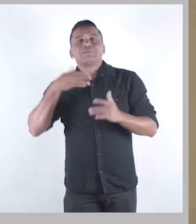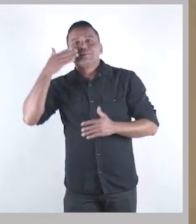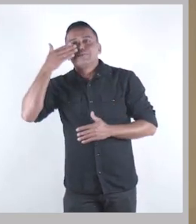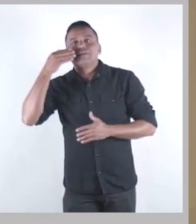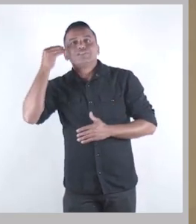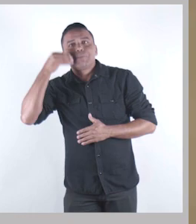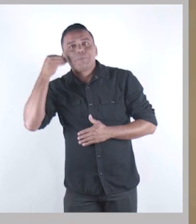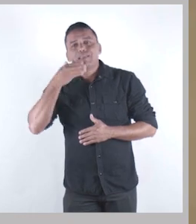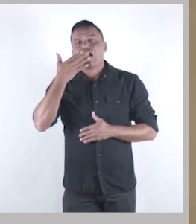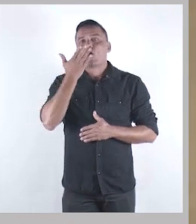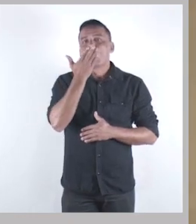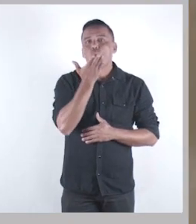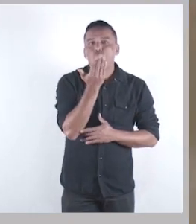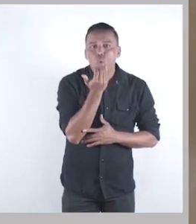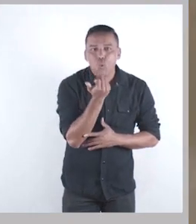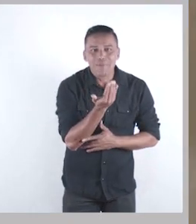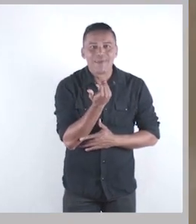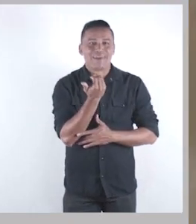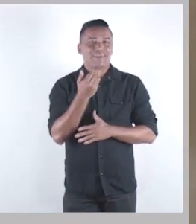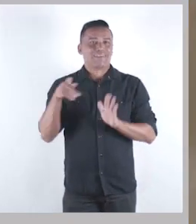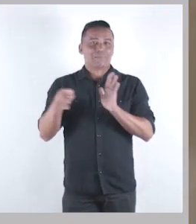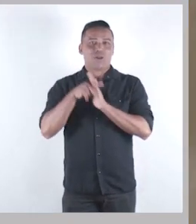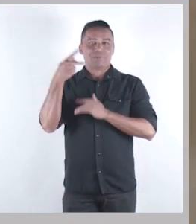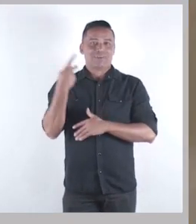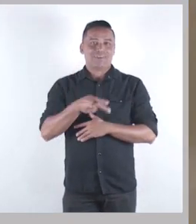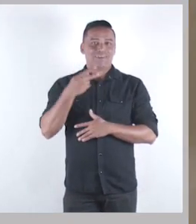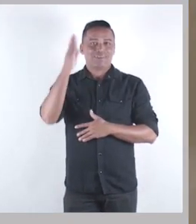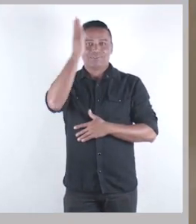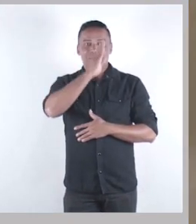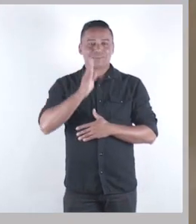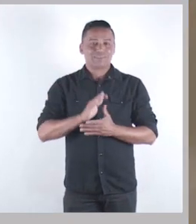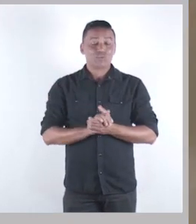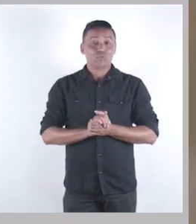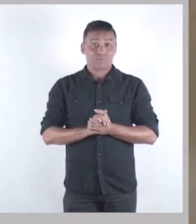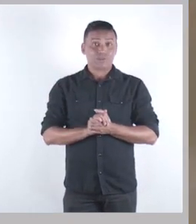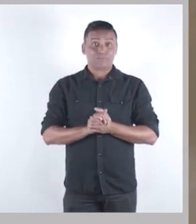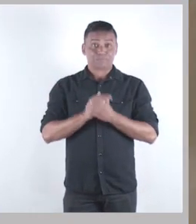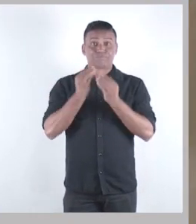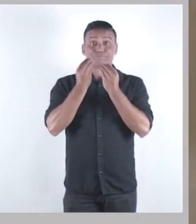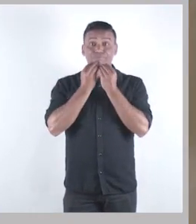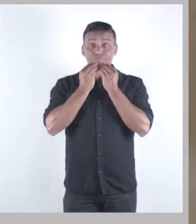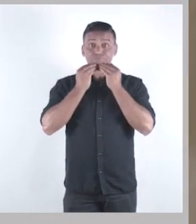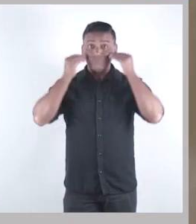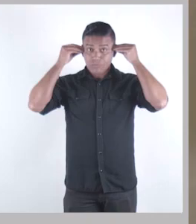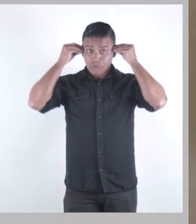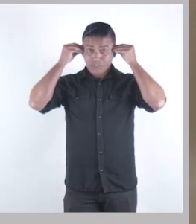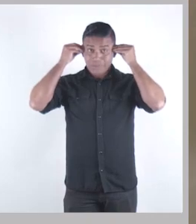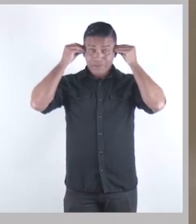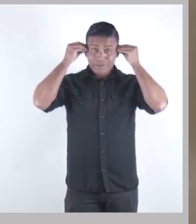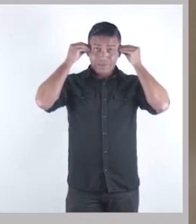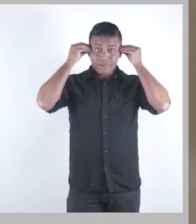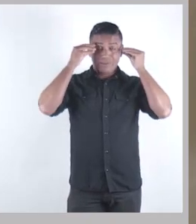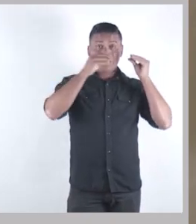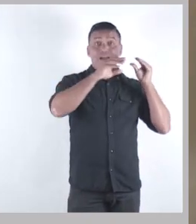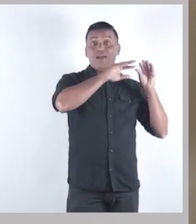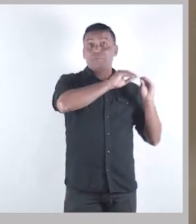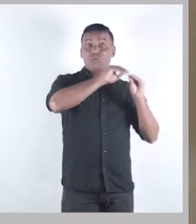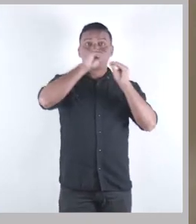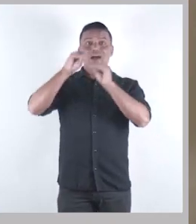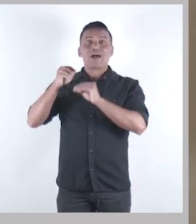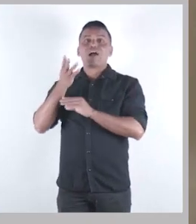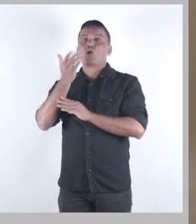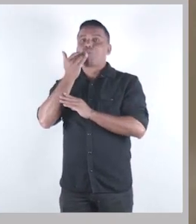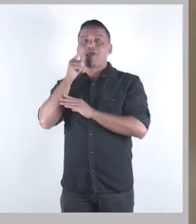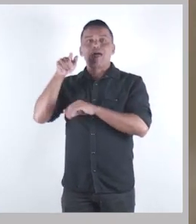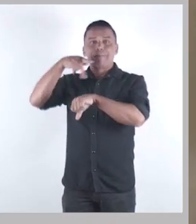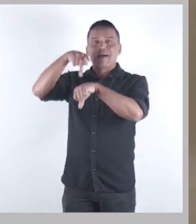diferença com as nossas comidas, né? Quer dizer, sair de Moçambique e ir comer na França, por exemplo, não é tão fácil,